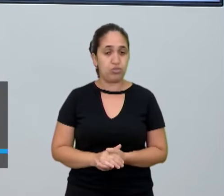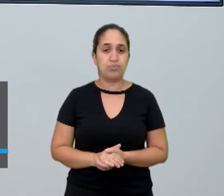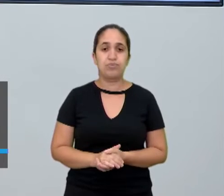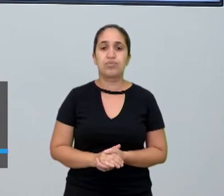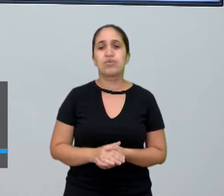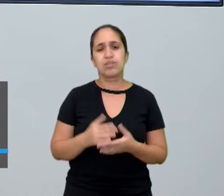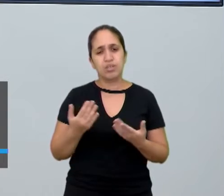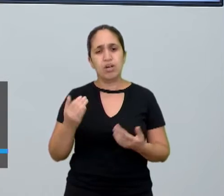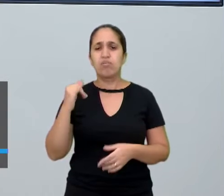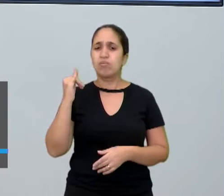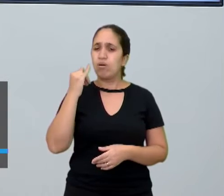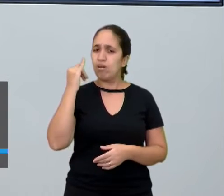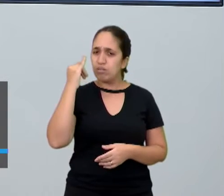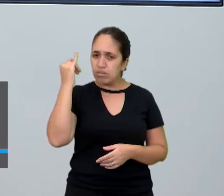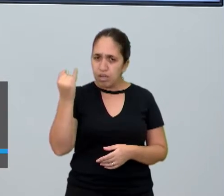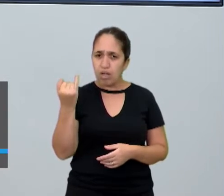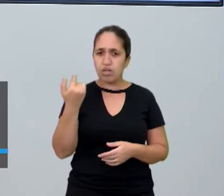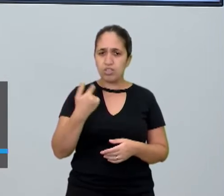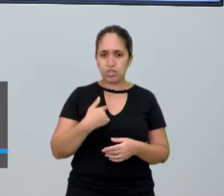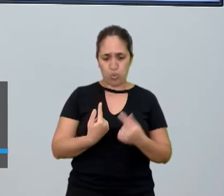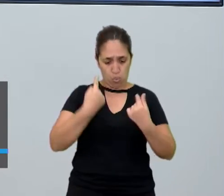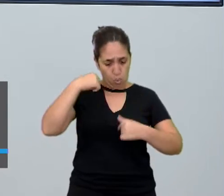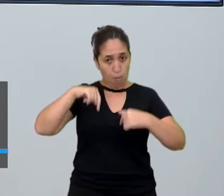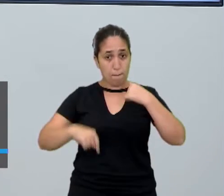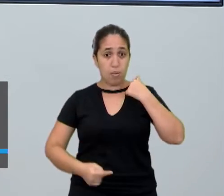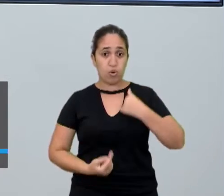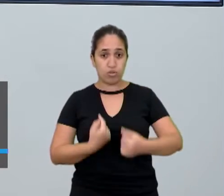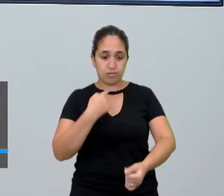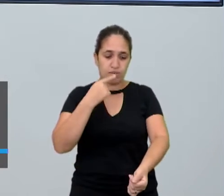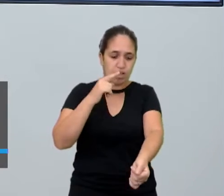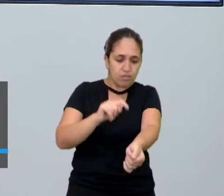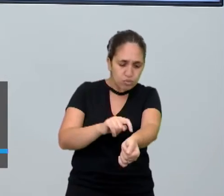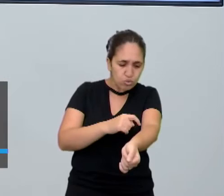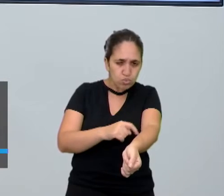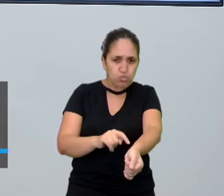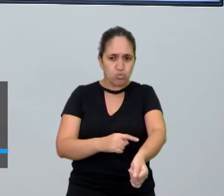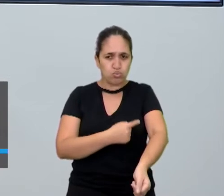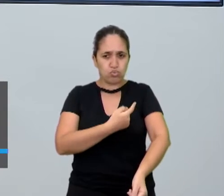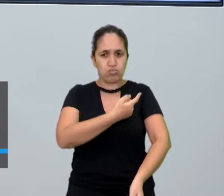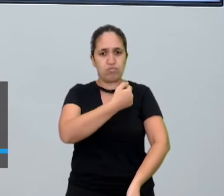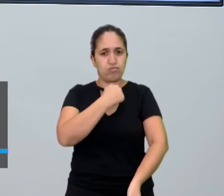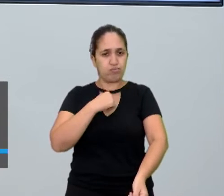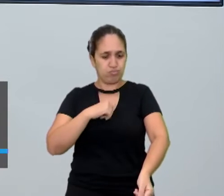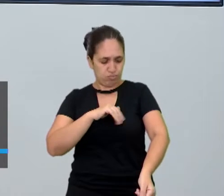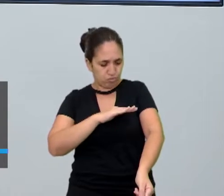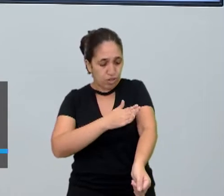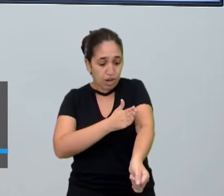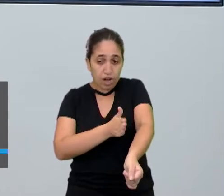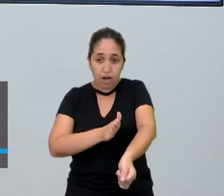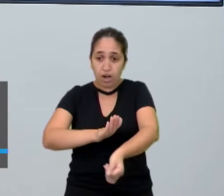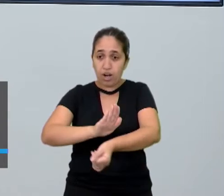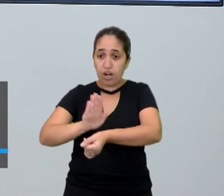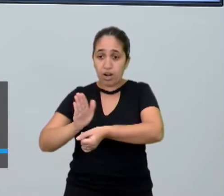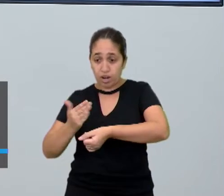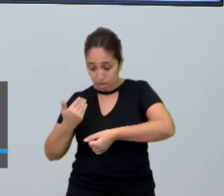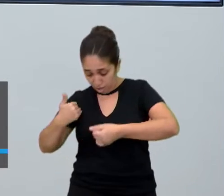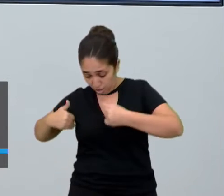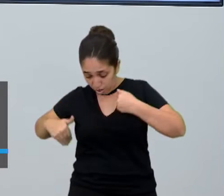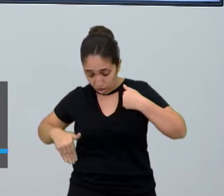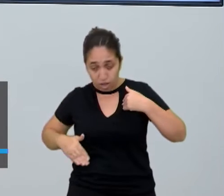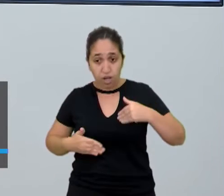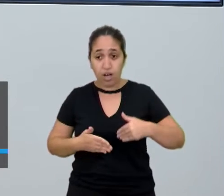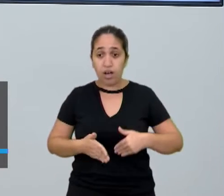que é importante essa passagem do hormônio pela corrente sanguínea, porque aí o sangue vai conseguir conduzir então esse hormônio para